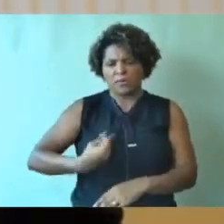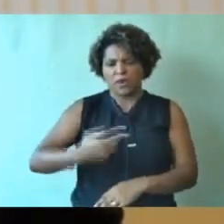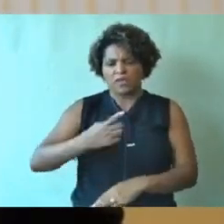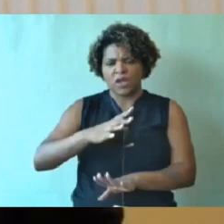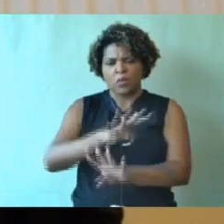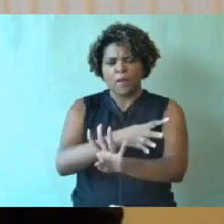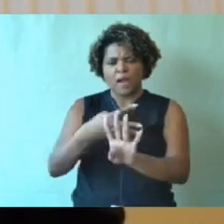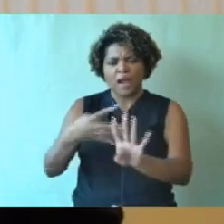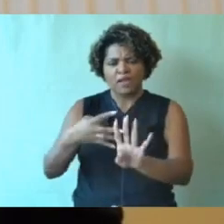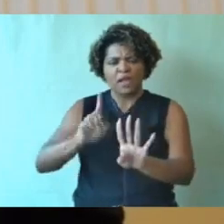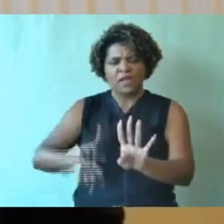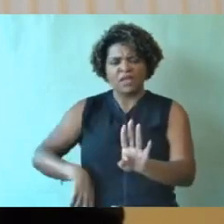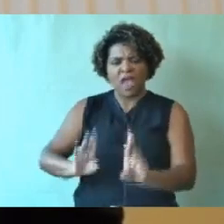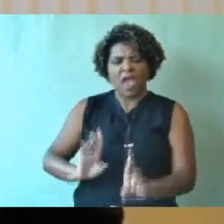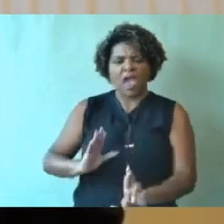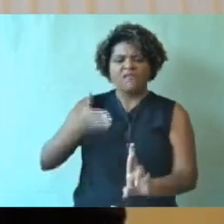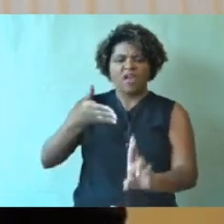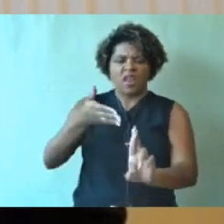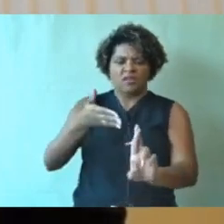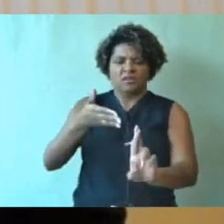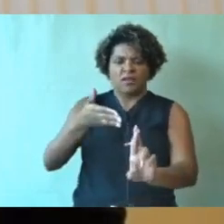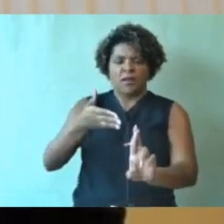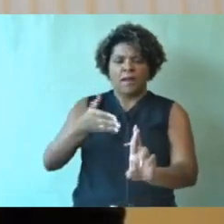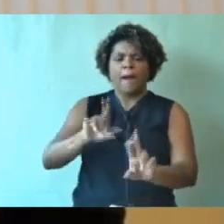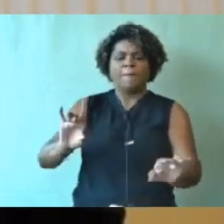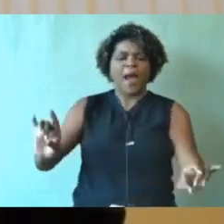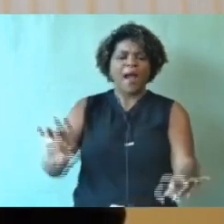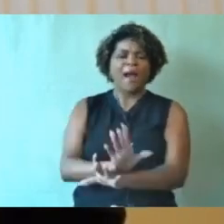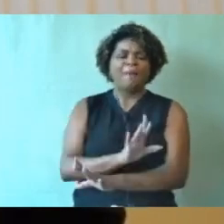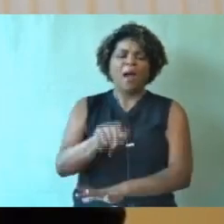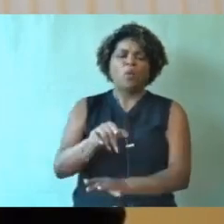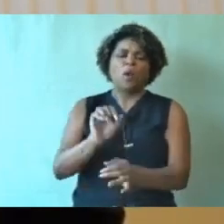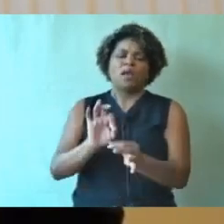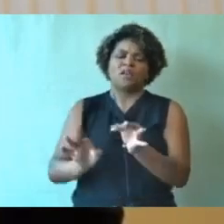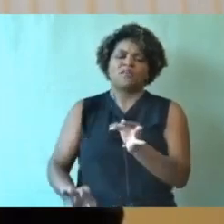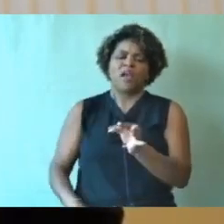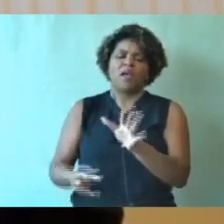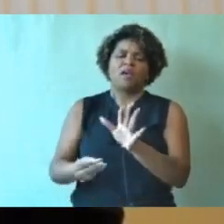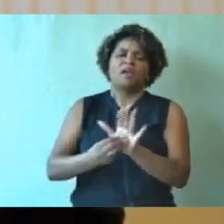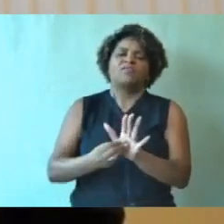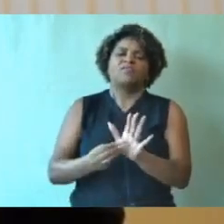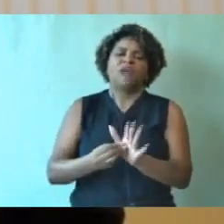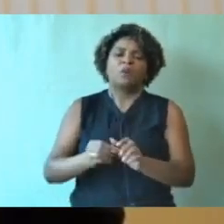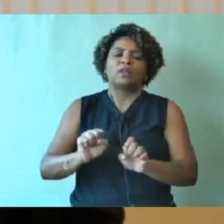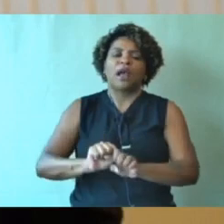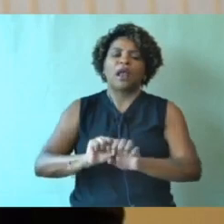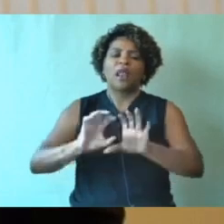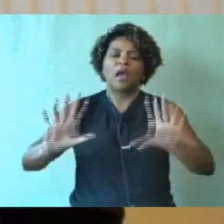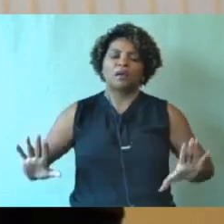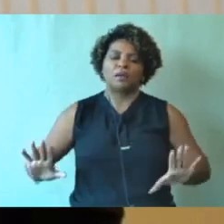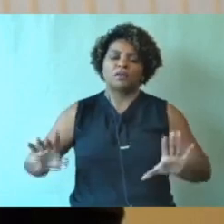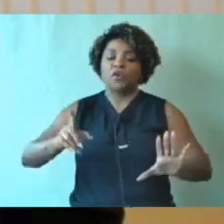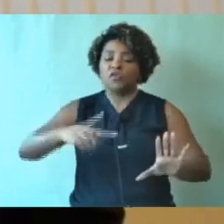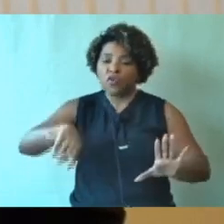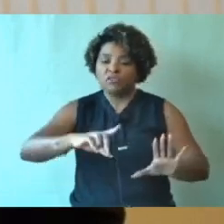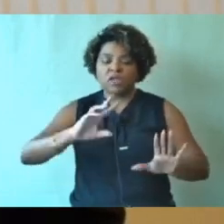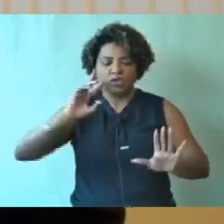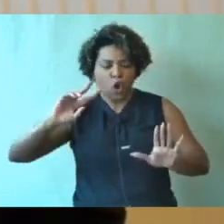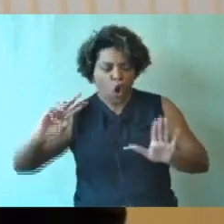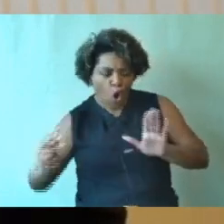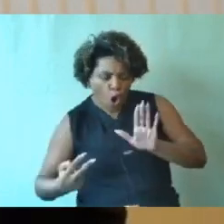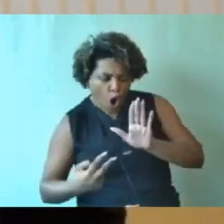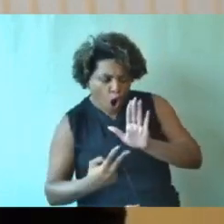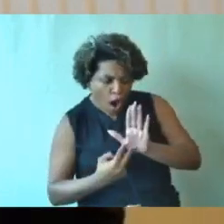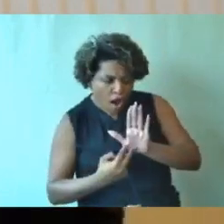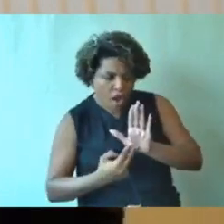para acabar esse discurso que não tem transparência. Vocês pegam os dados, audita, confere e vê se tem